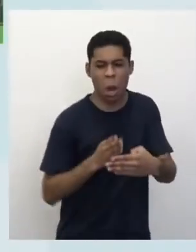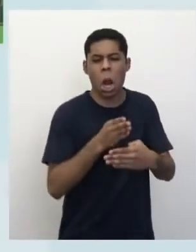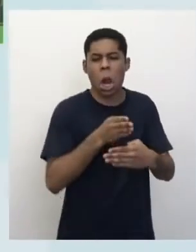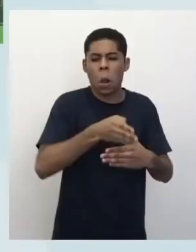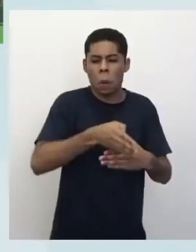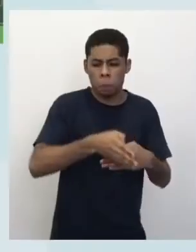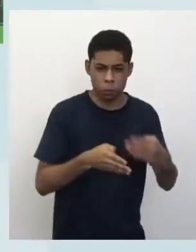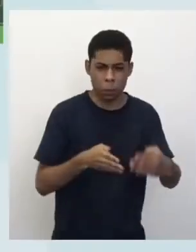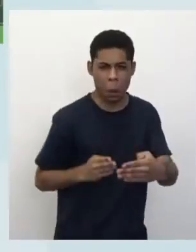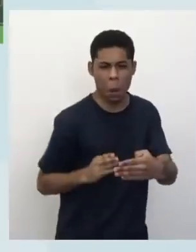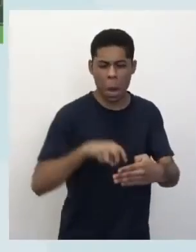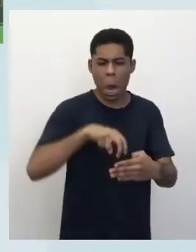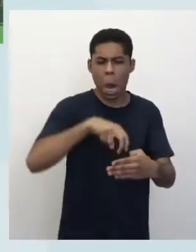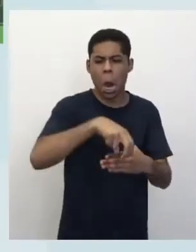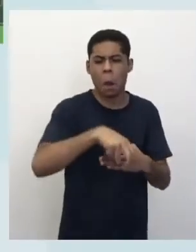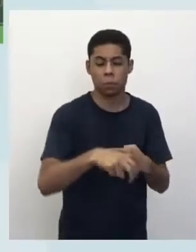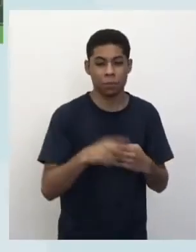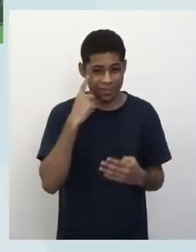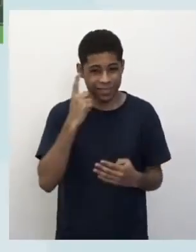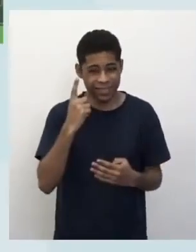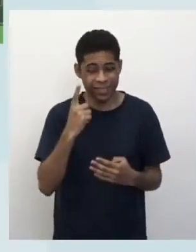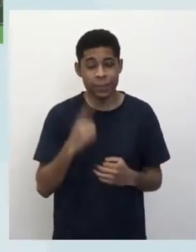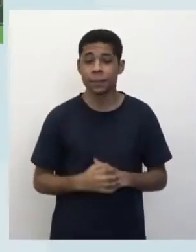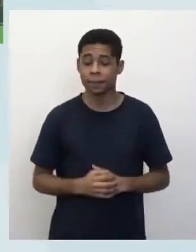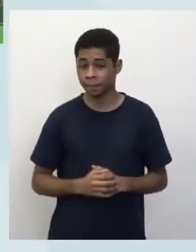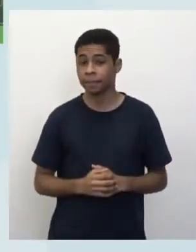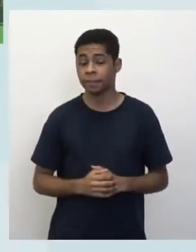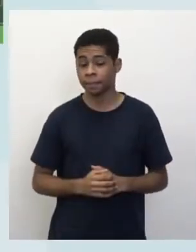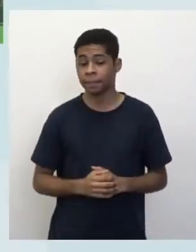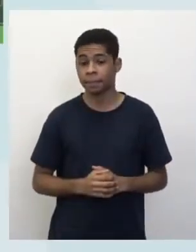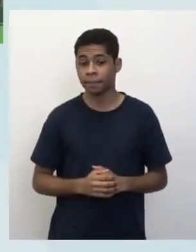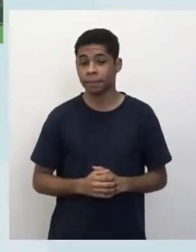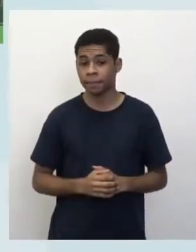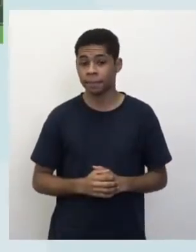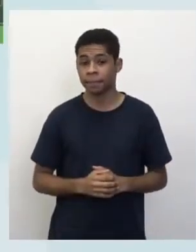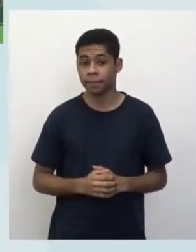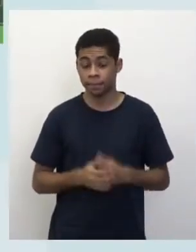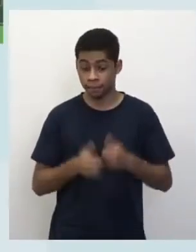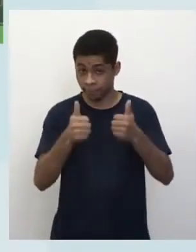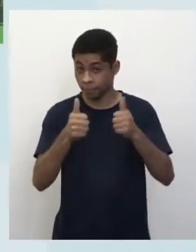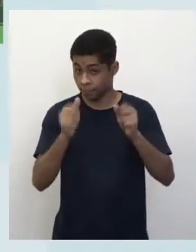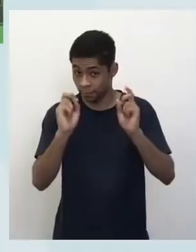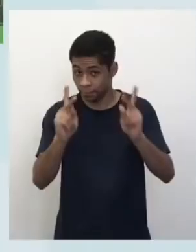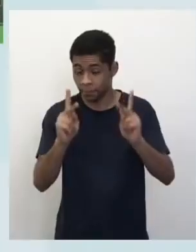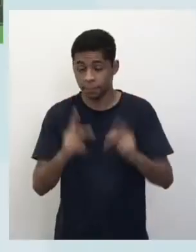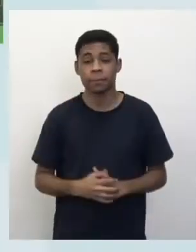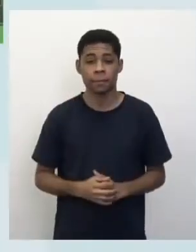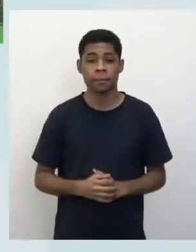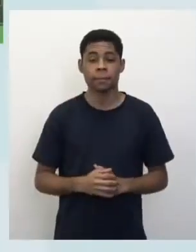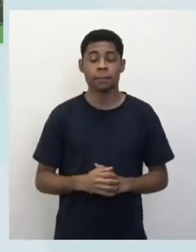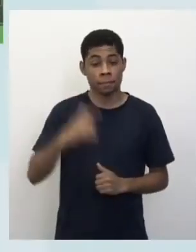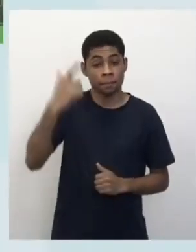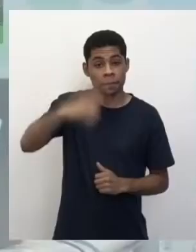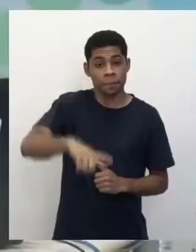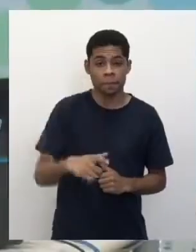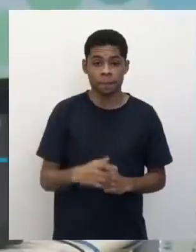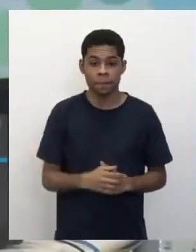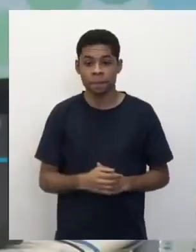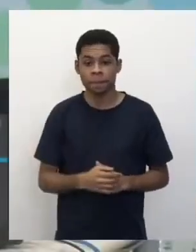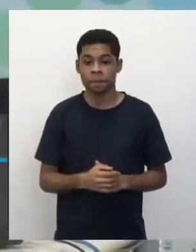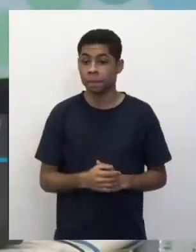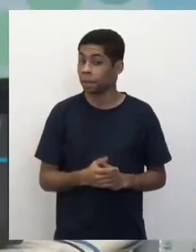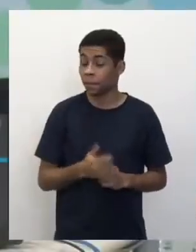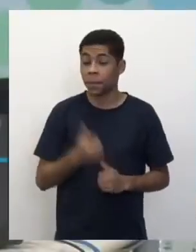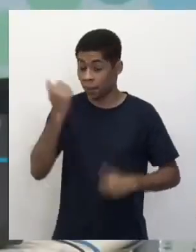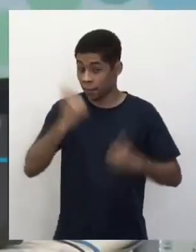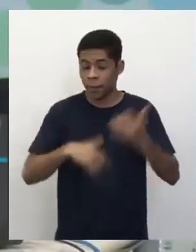transpassa aí um obstáculo, certo? Ok? Vamos lá. Olha, de conhecimento prévio já